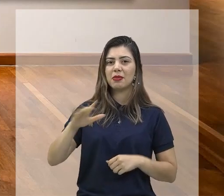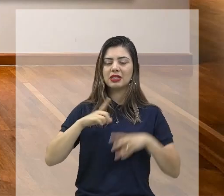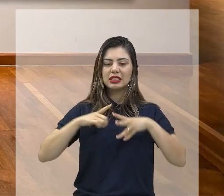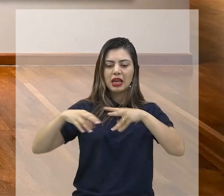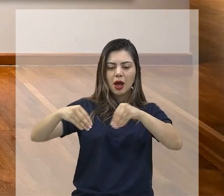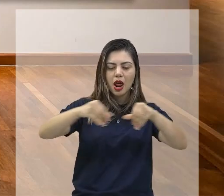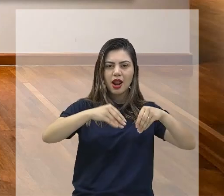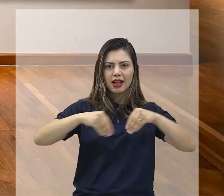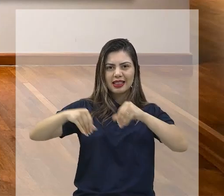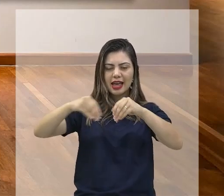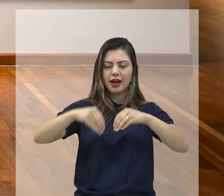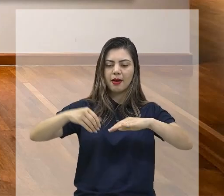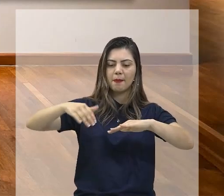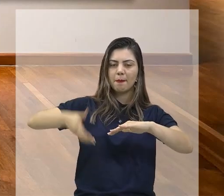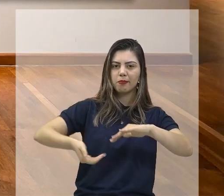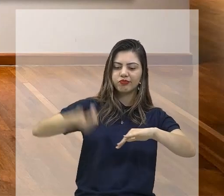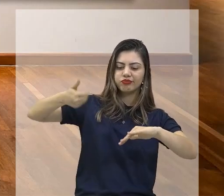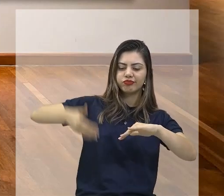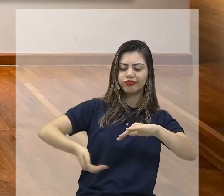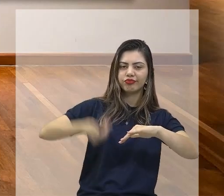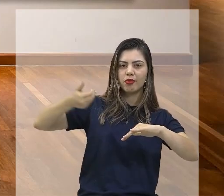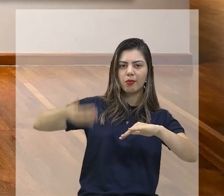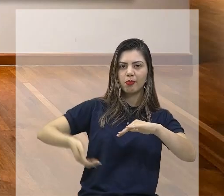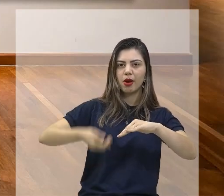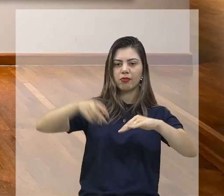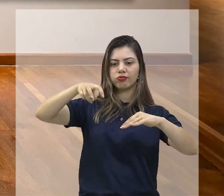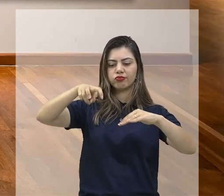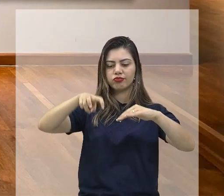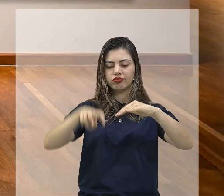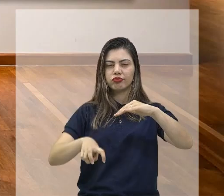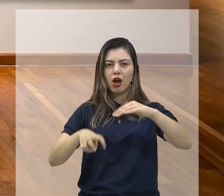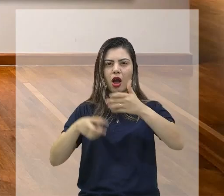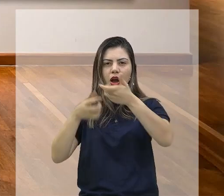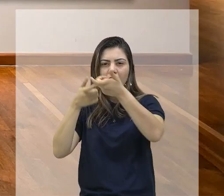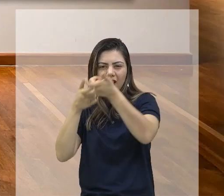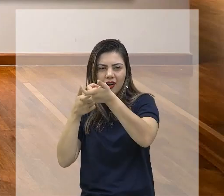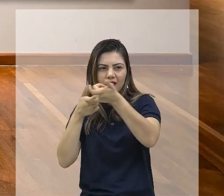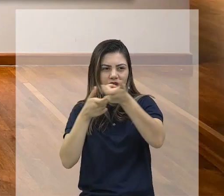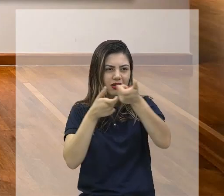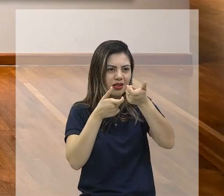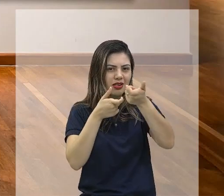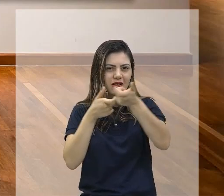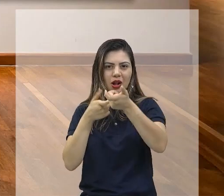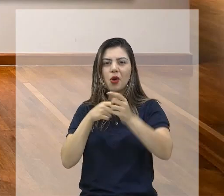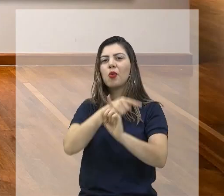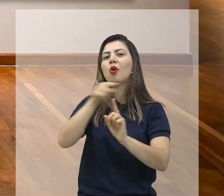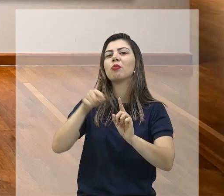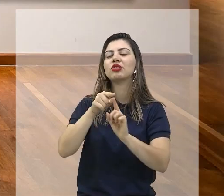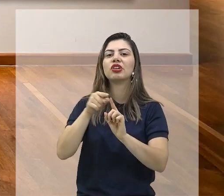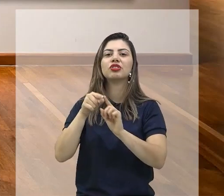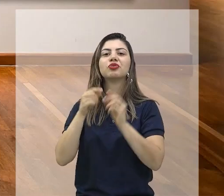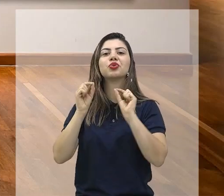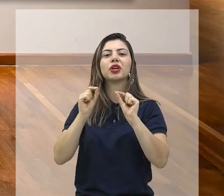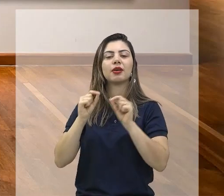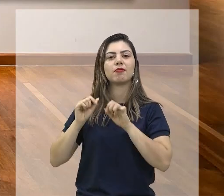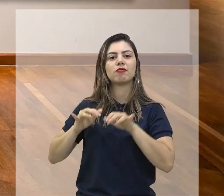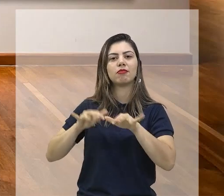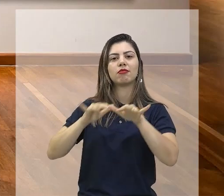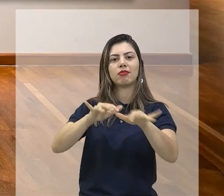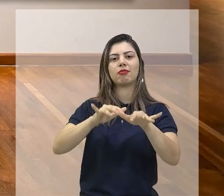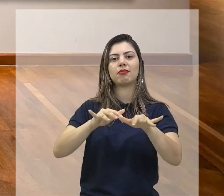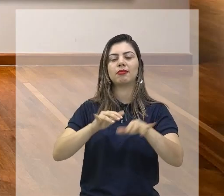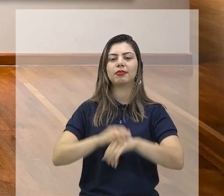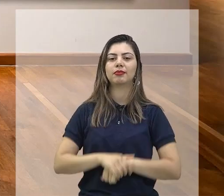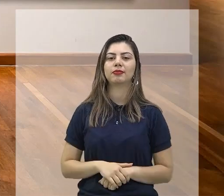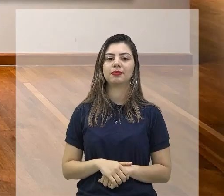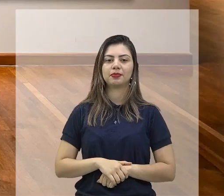grandes buracos, vamos dizer assim, né, caminhos para poder, então, avançar para o lado, né, do seu inimigo. Então, vamos falar agora